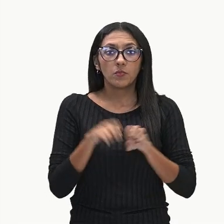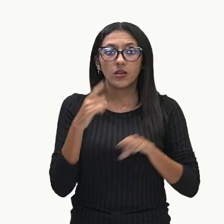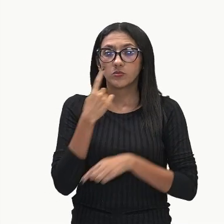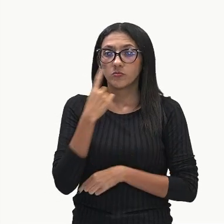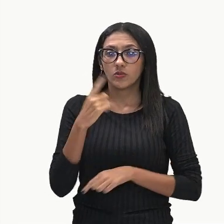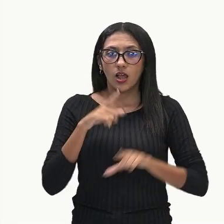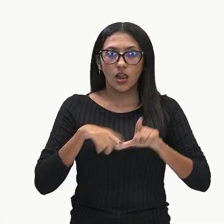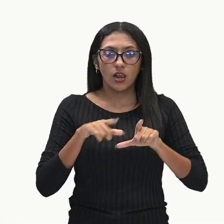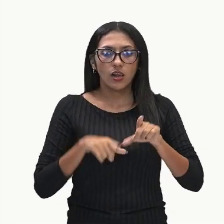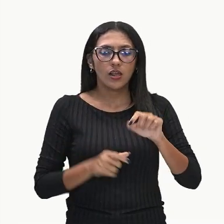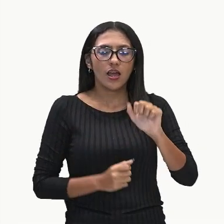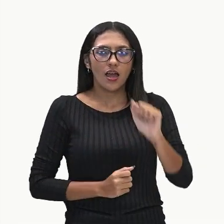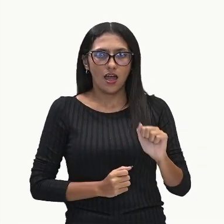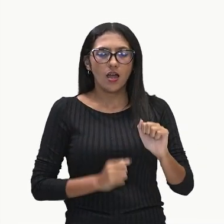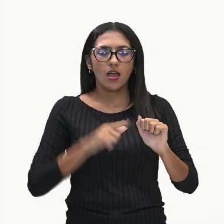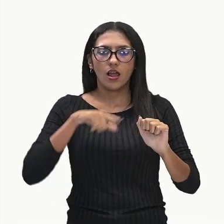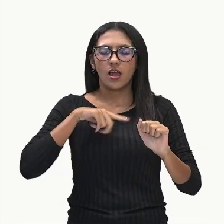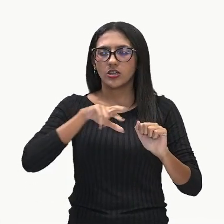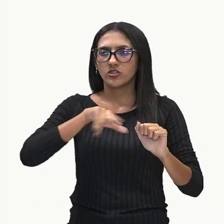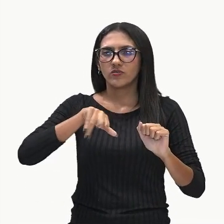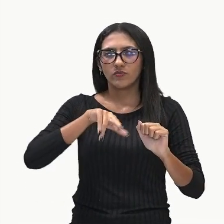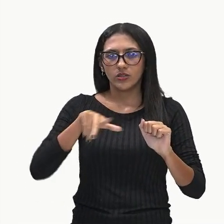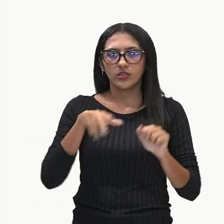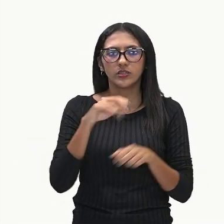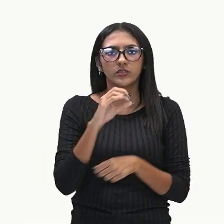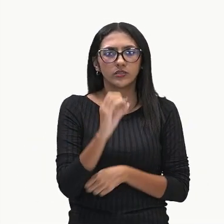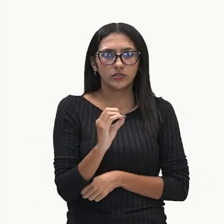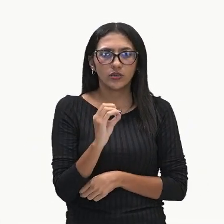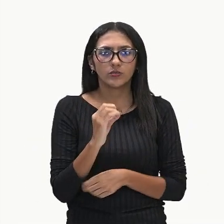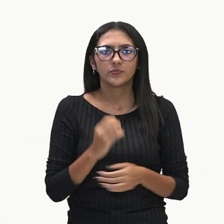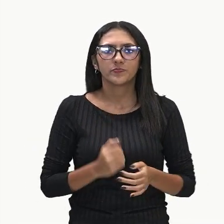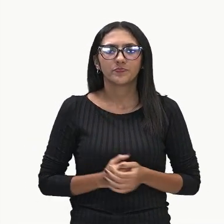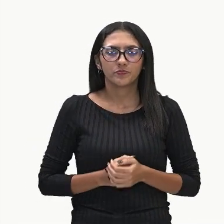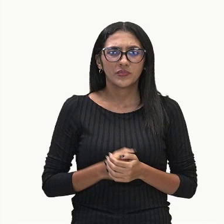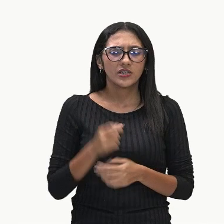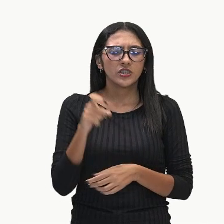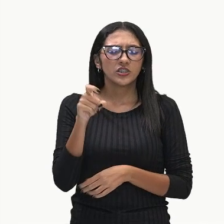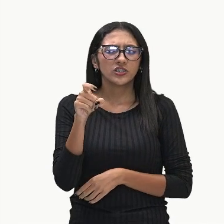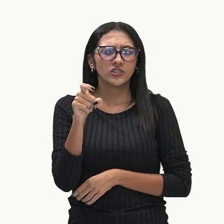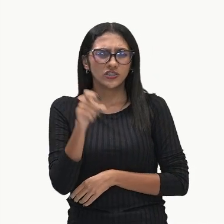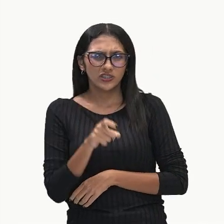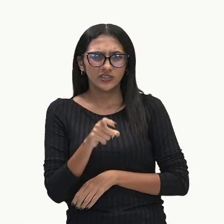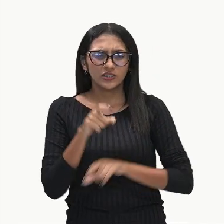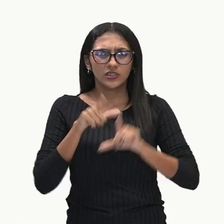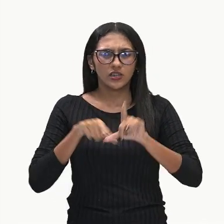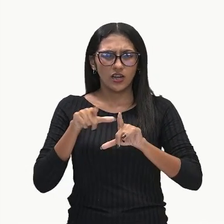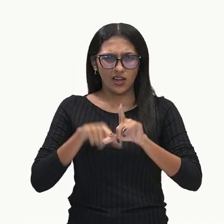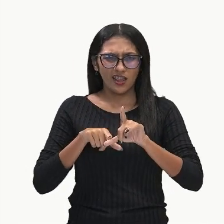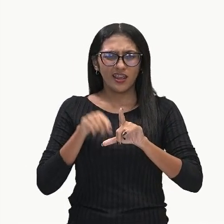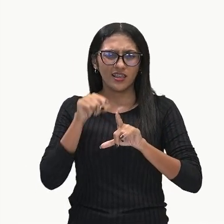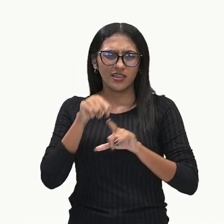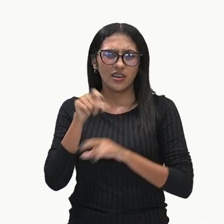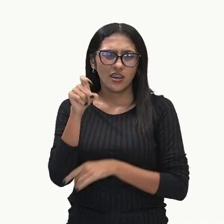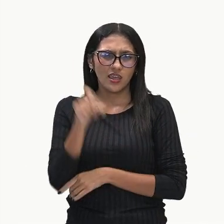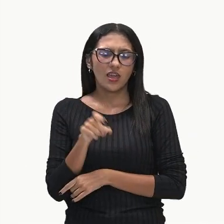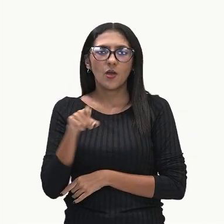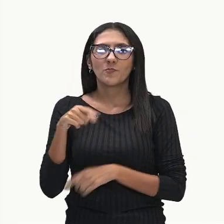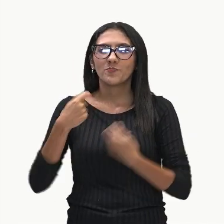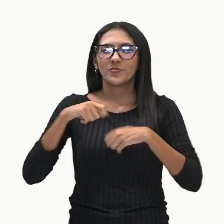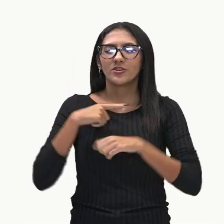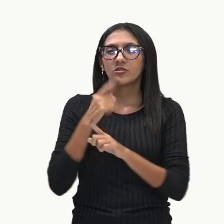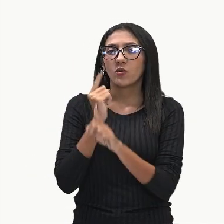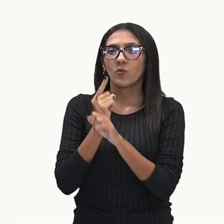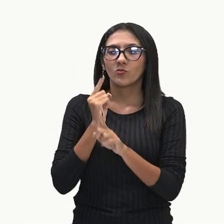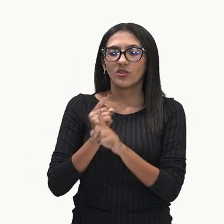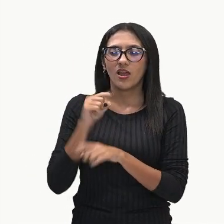zero, e x vai ser a variável desconhecida ali, onde nós vamos estar trabalhando para descobrir o valor